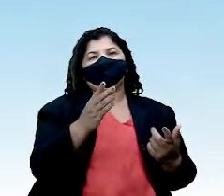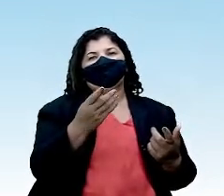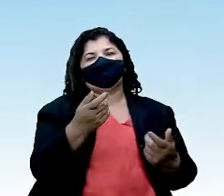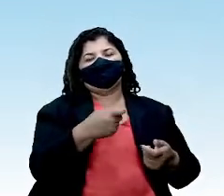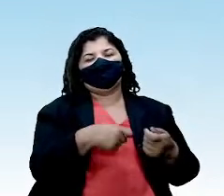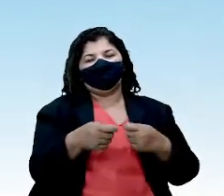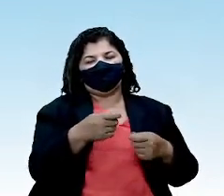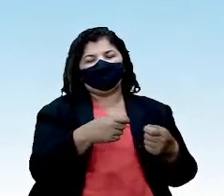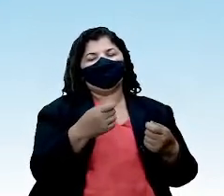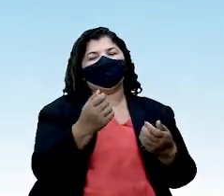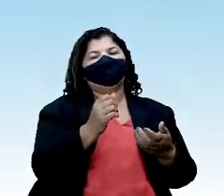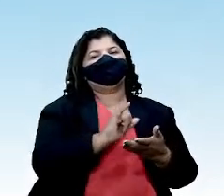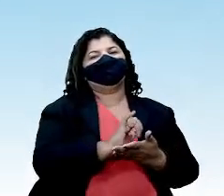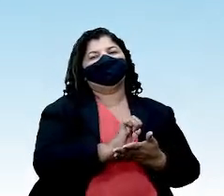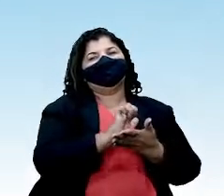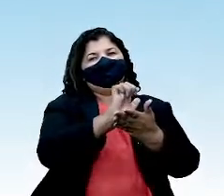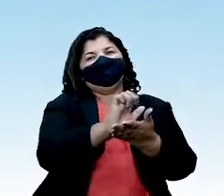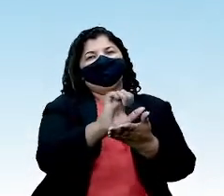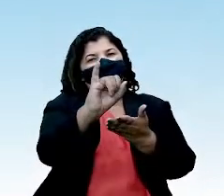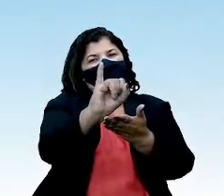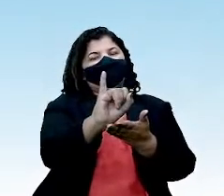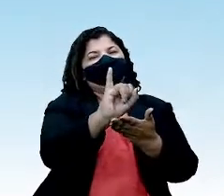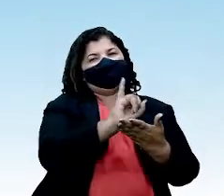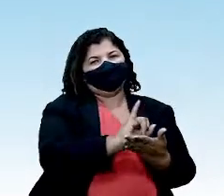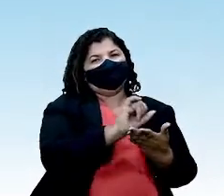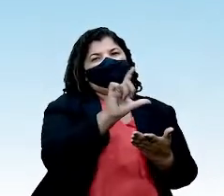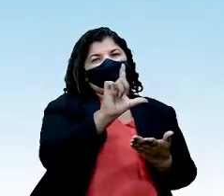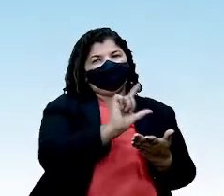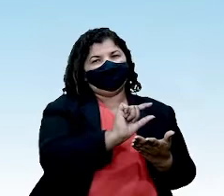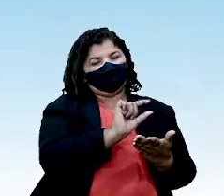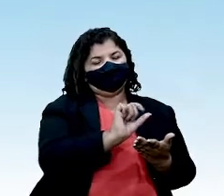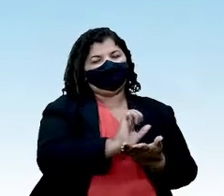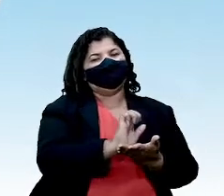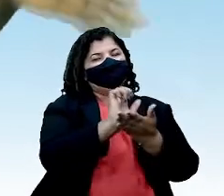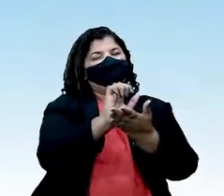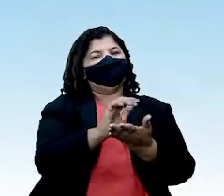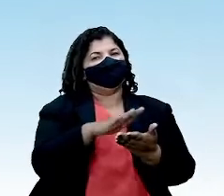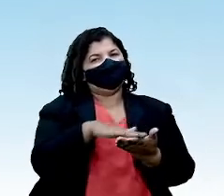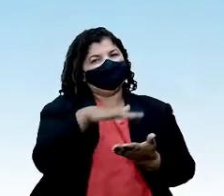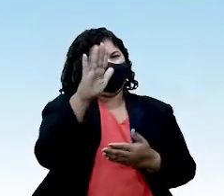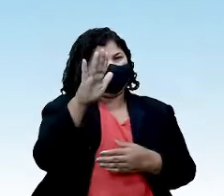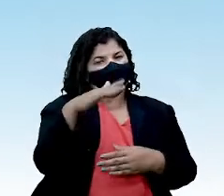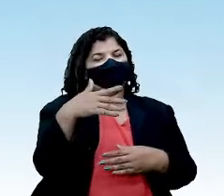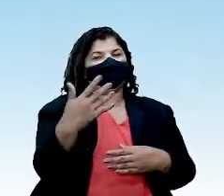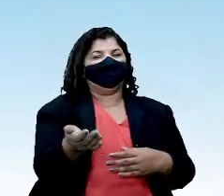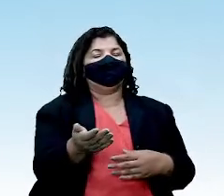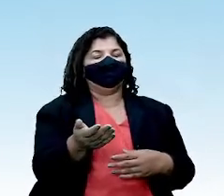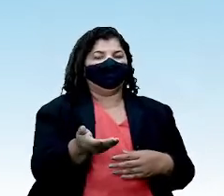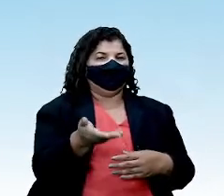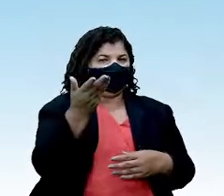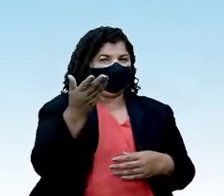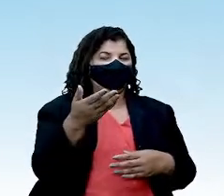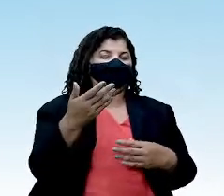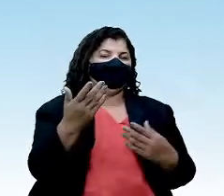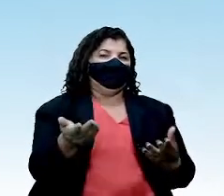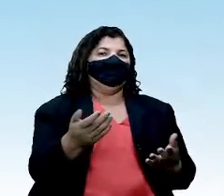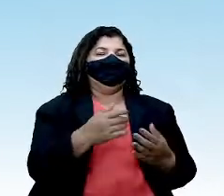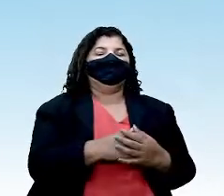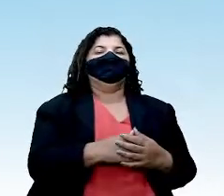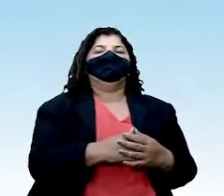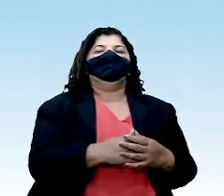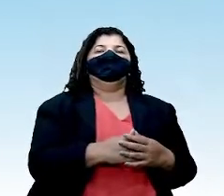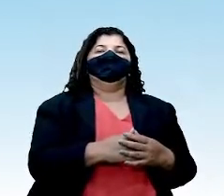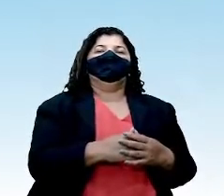mais e importar menos. Não é isso? Exportar mais e importar menos.